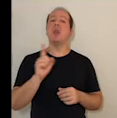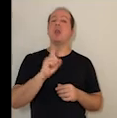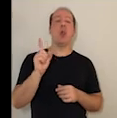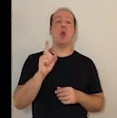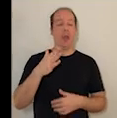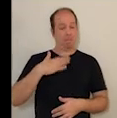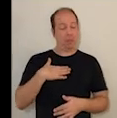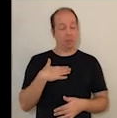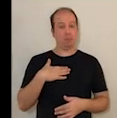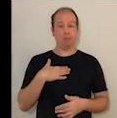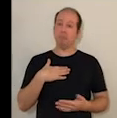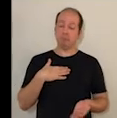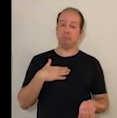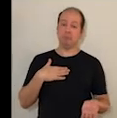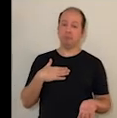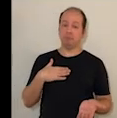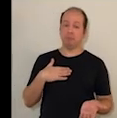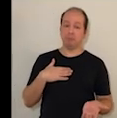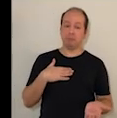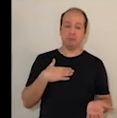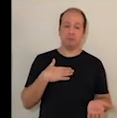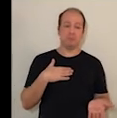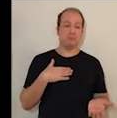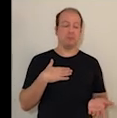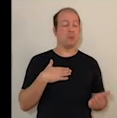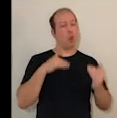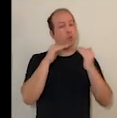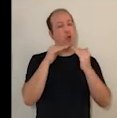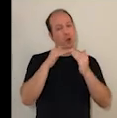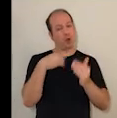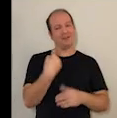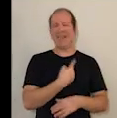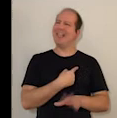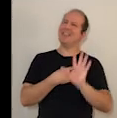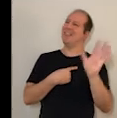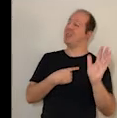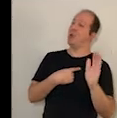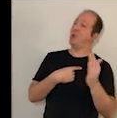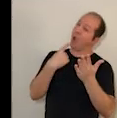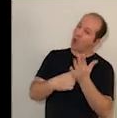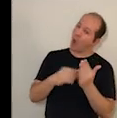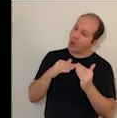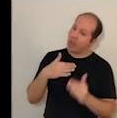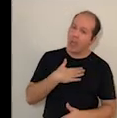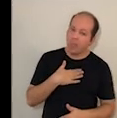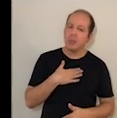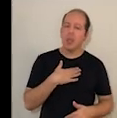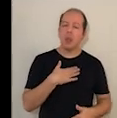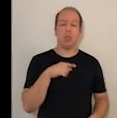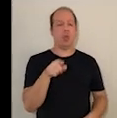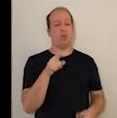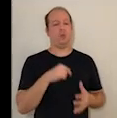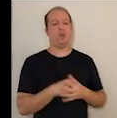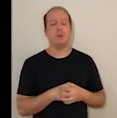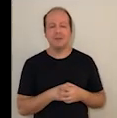excelência. Somente a mim. Mentira. Havia um acordo entre nós. Não, o acordo era entre ele e